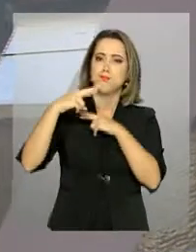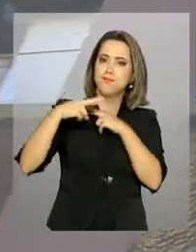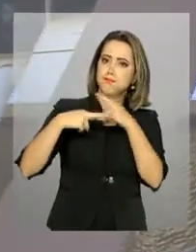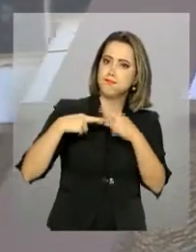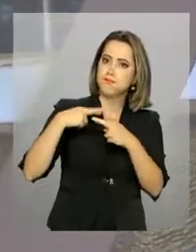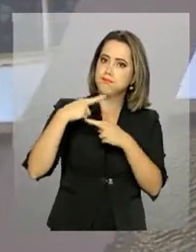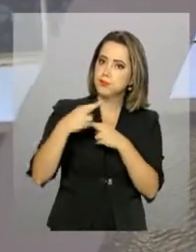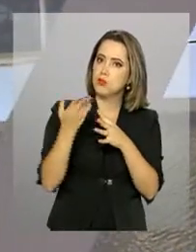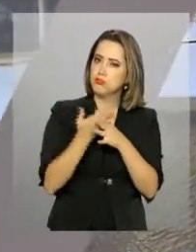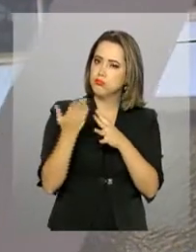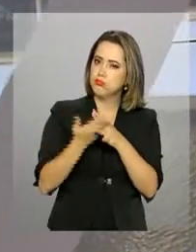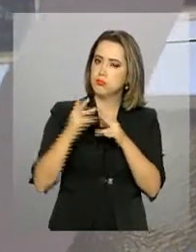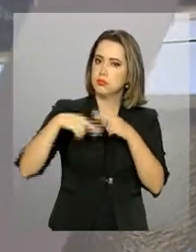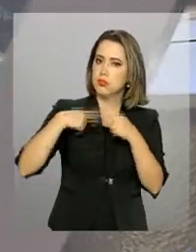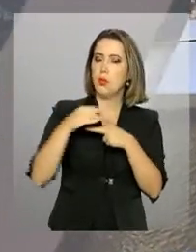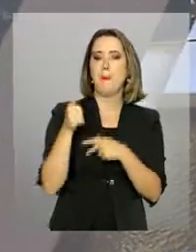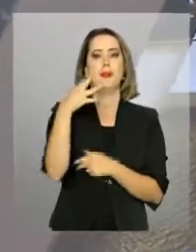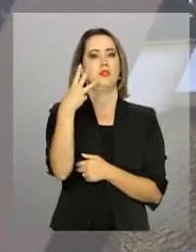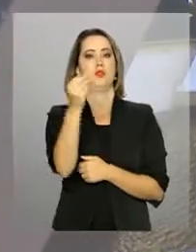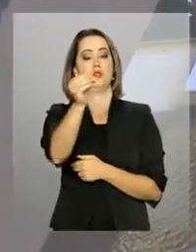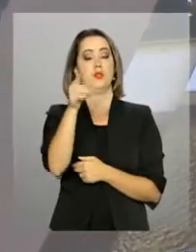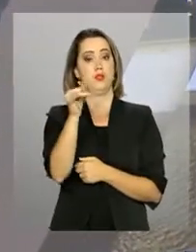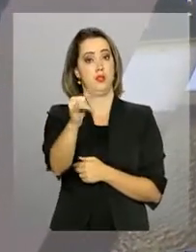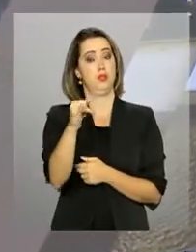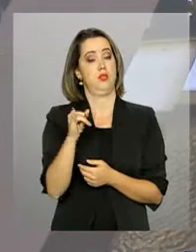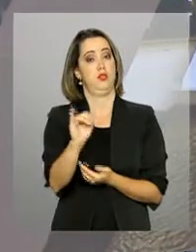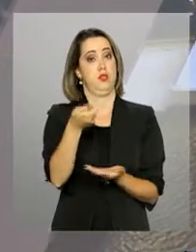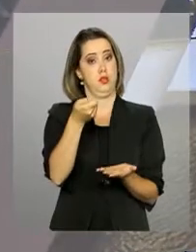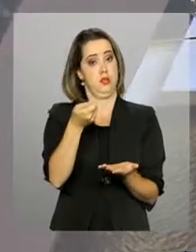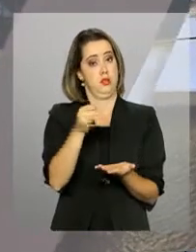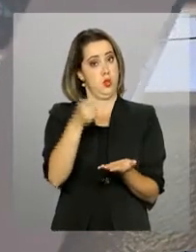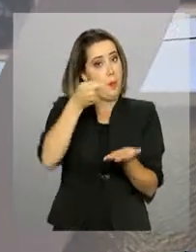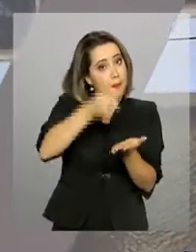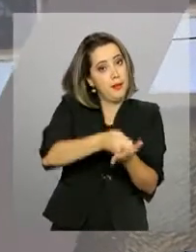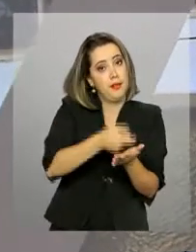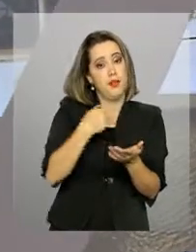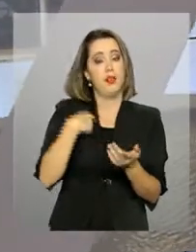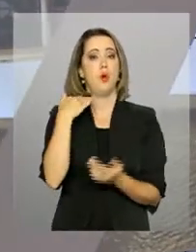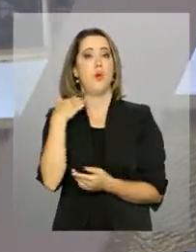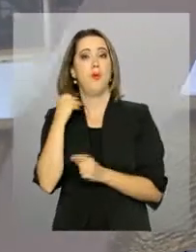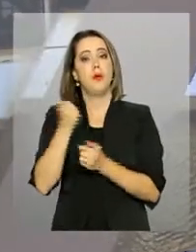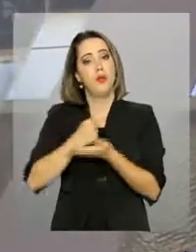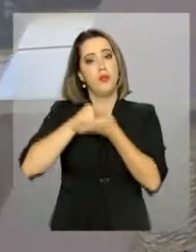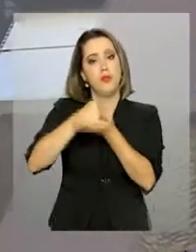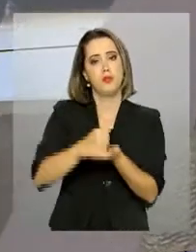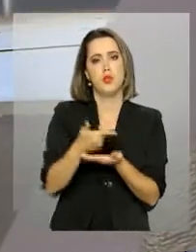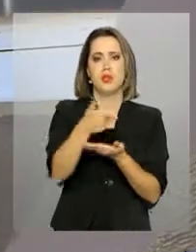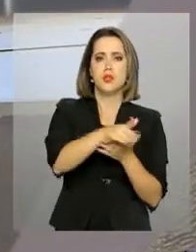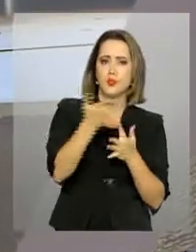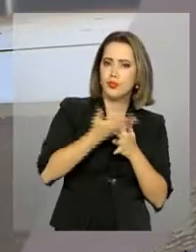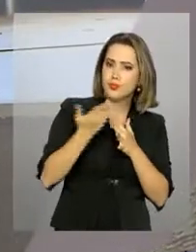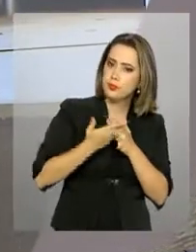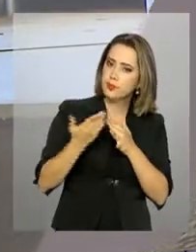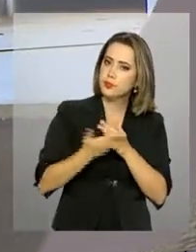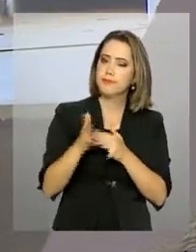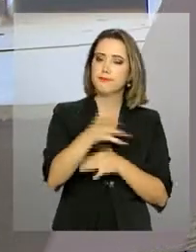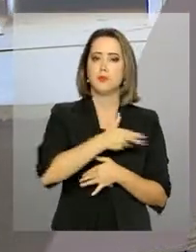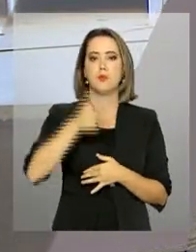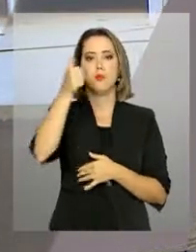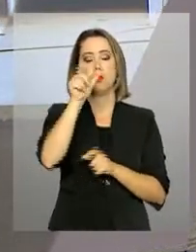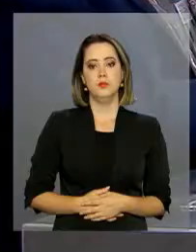caso a fatura não seja quitada o banco vai poder oferecer uma outra opção de financiamento que seja mais vantajosa para o